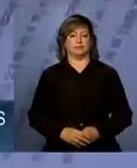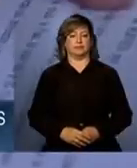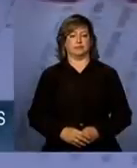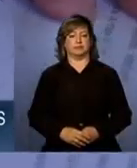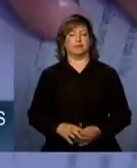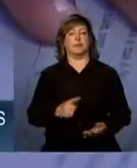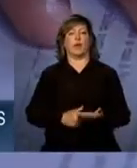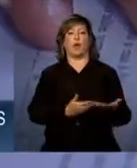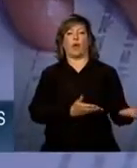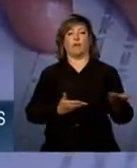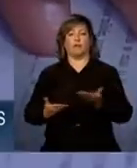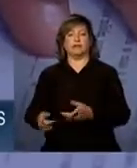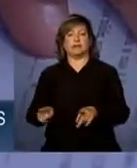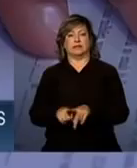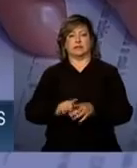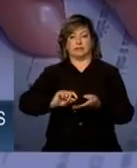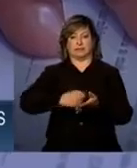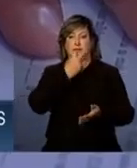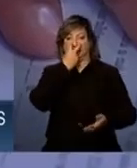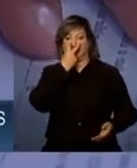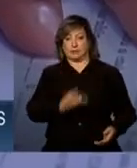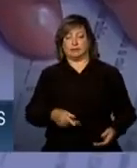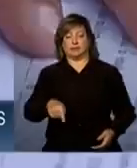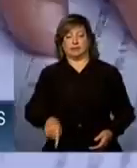Convidamos para assinar como testemunha,